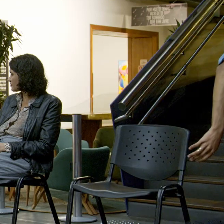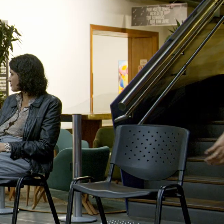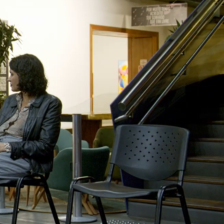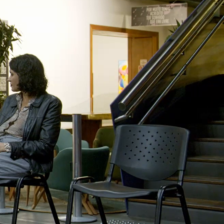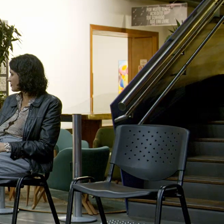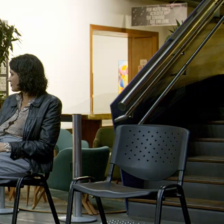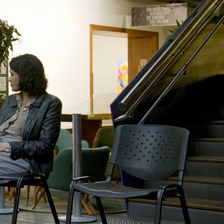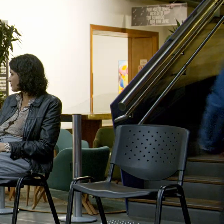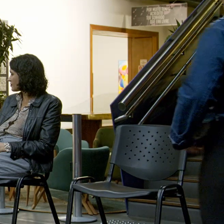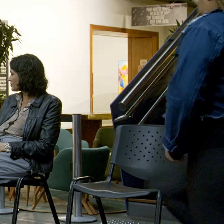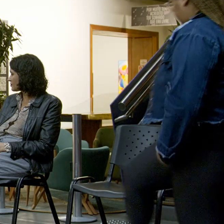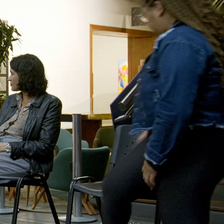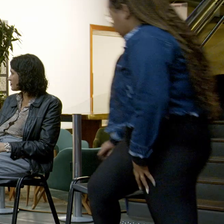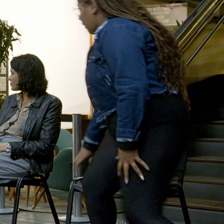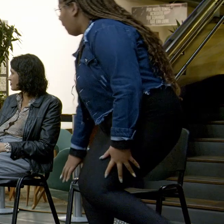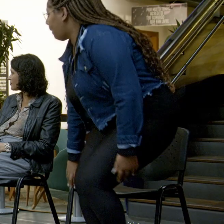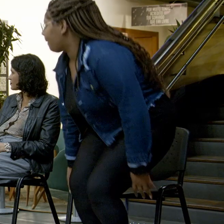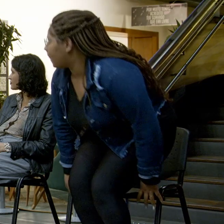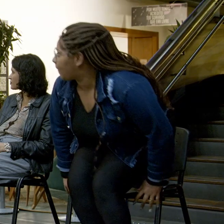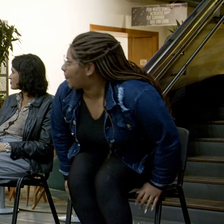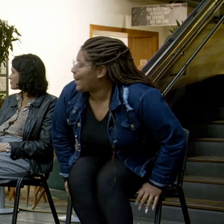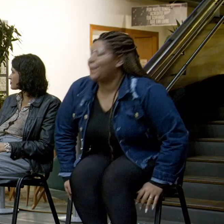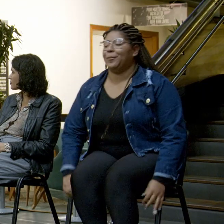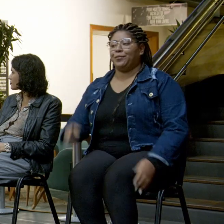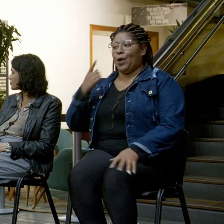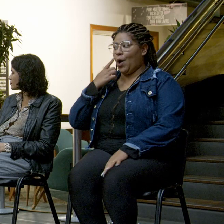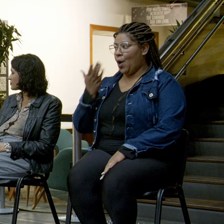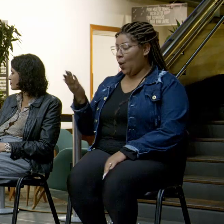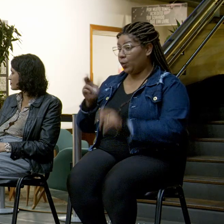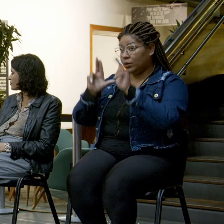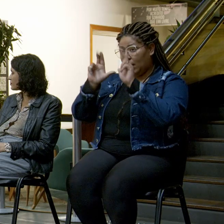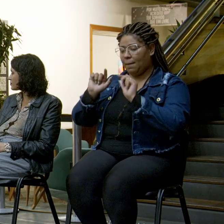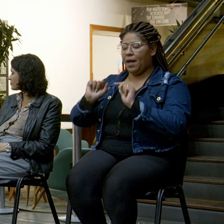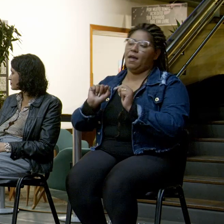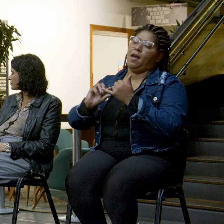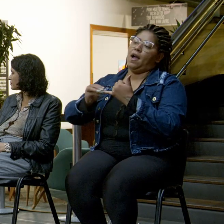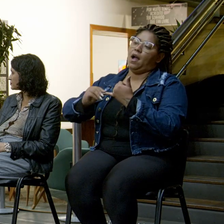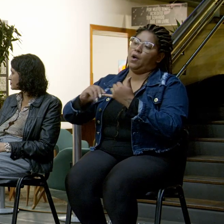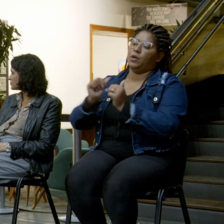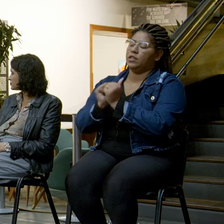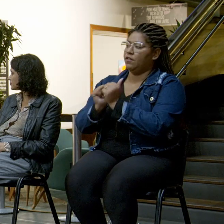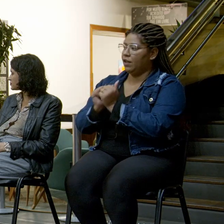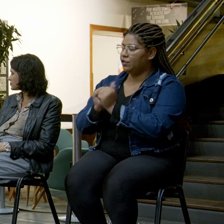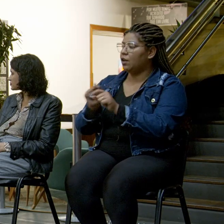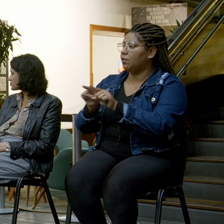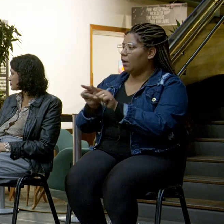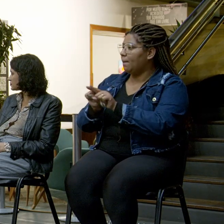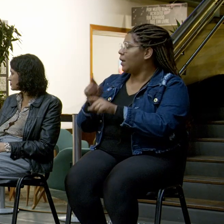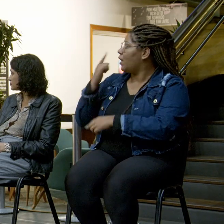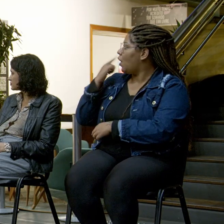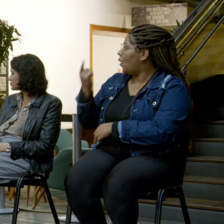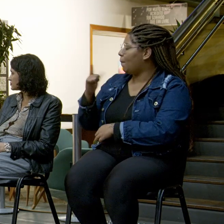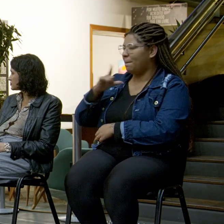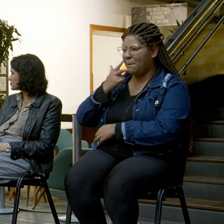Enfim, em Arroz com Feijão, não é? O tema do alimento é bastante evidente, né? Tem essa espécie de